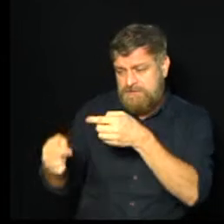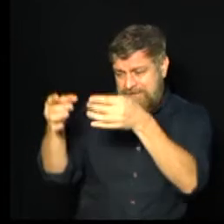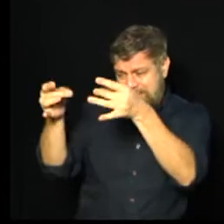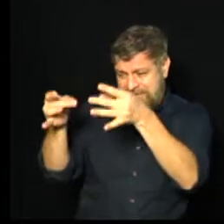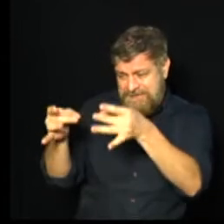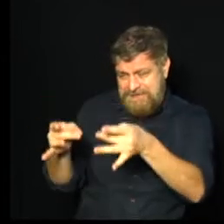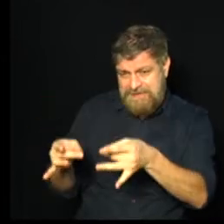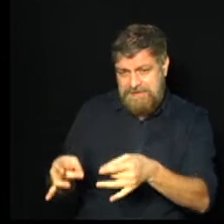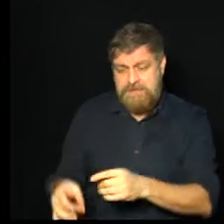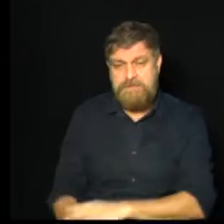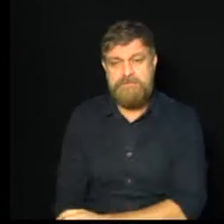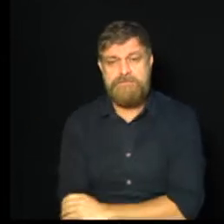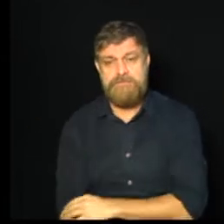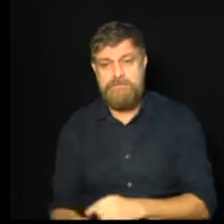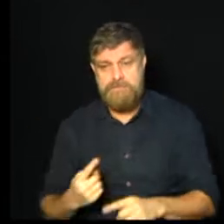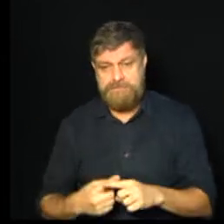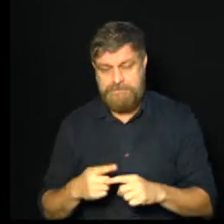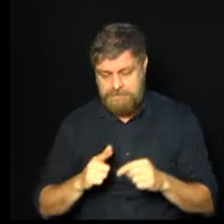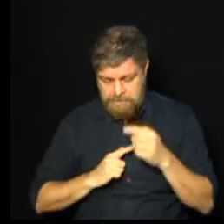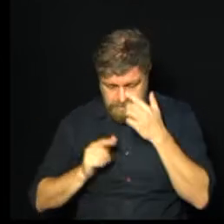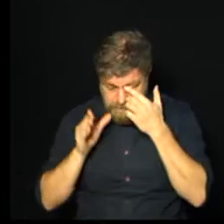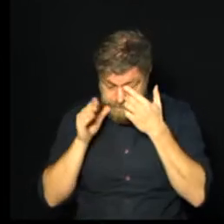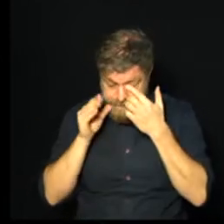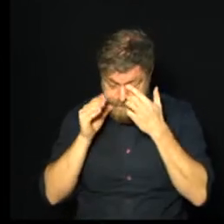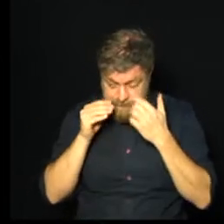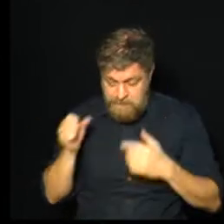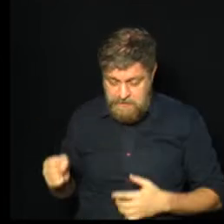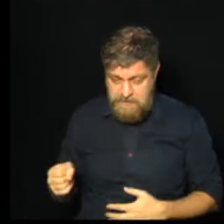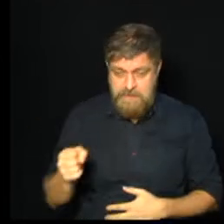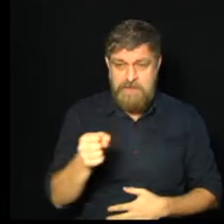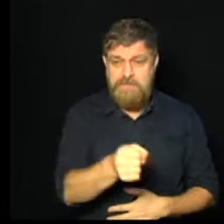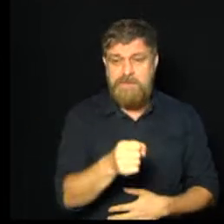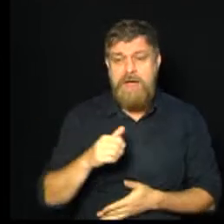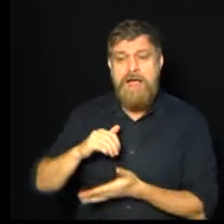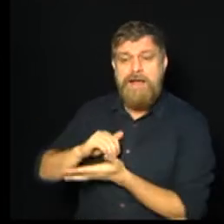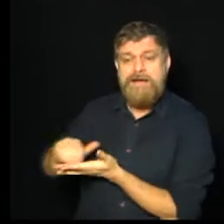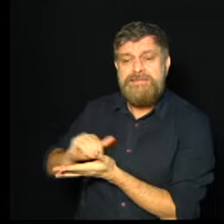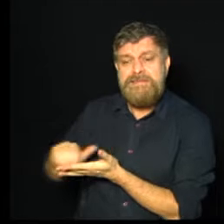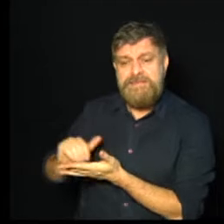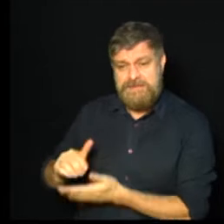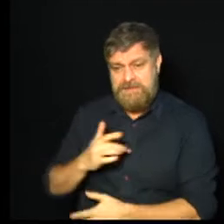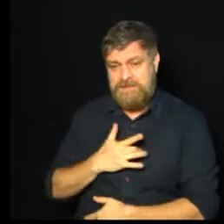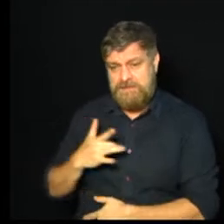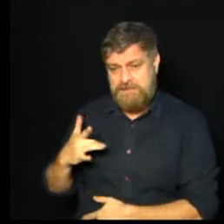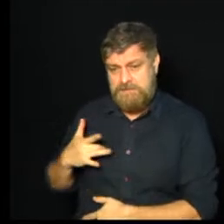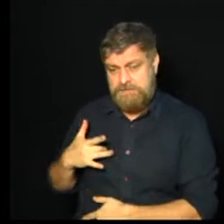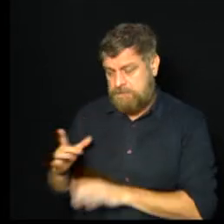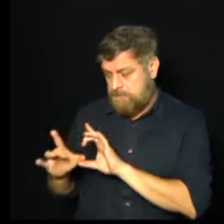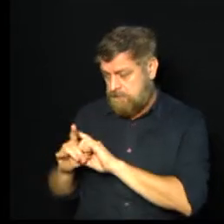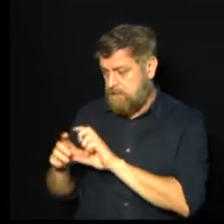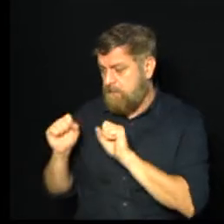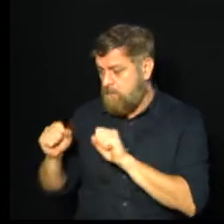detalhes, porque nós temos funcionários cedidos pela Secretaria Municipal de Saúde,